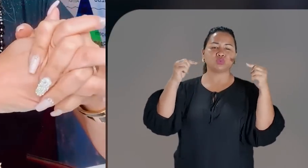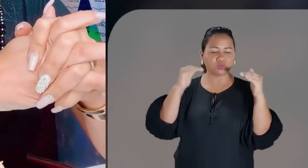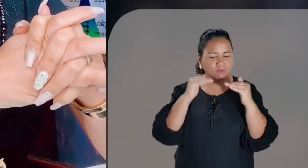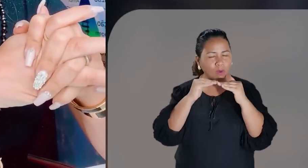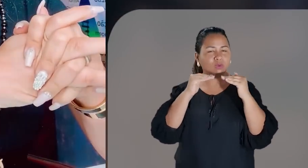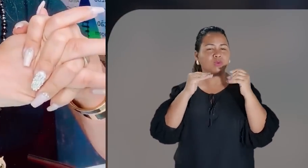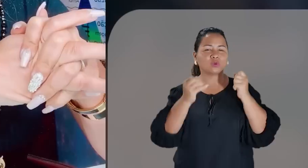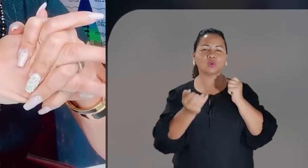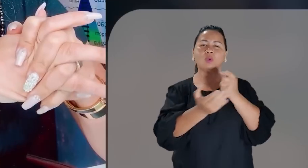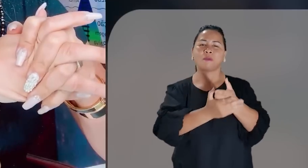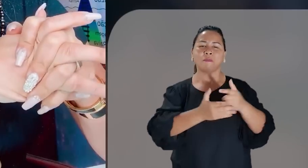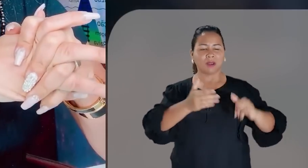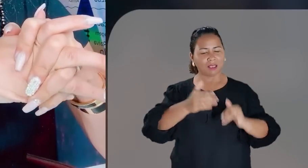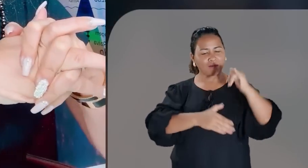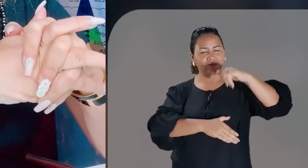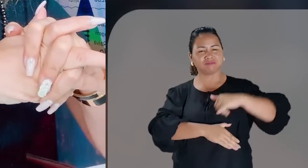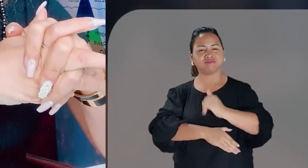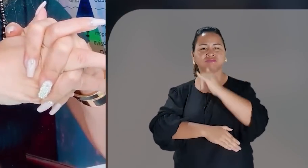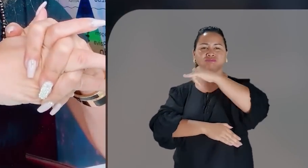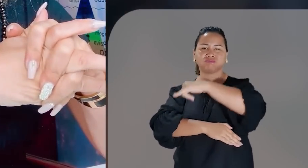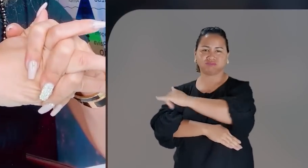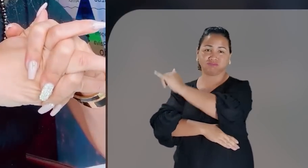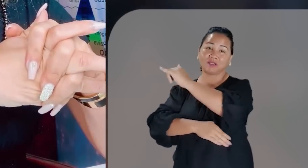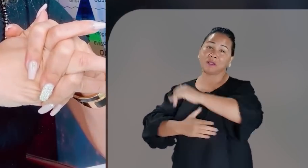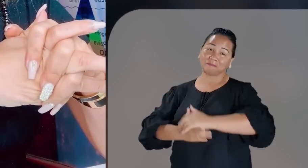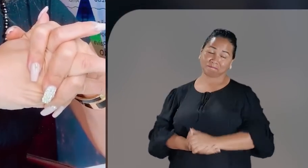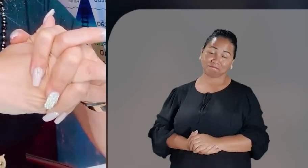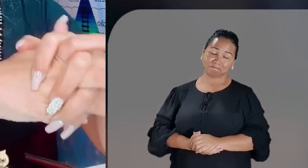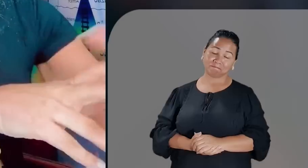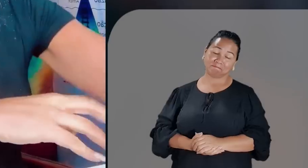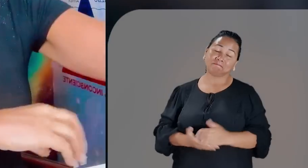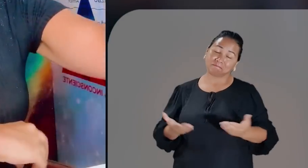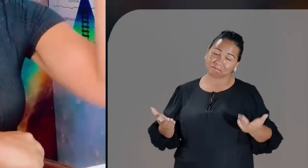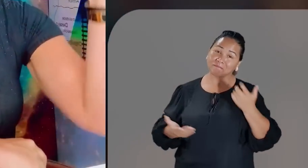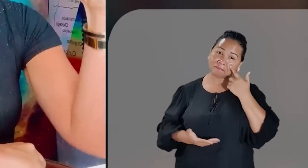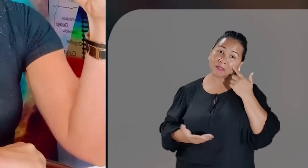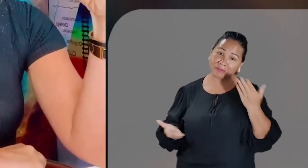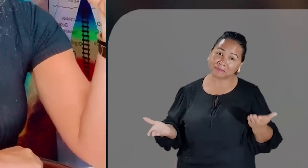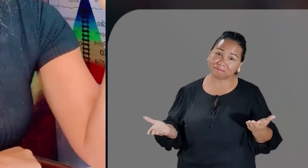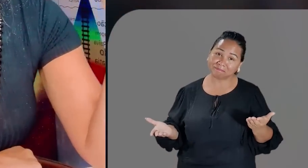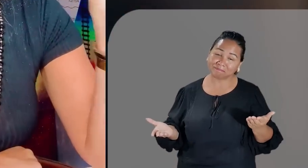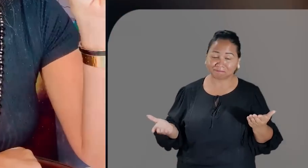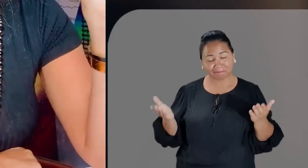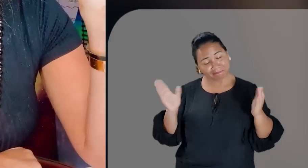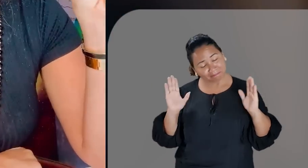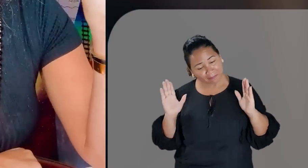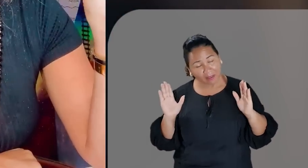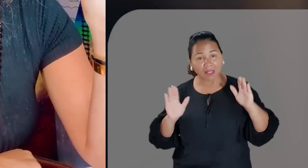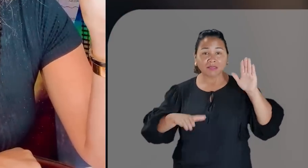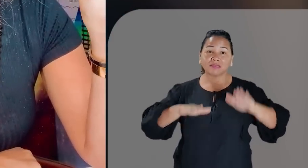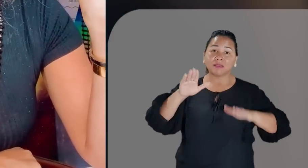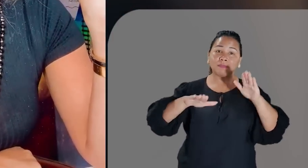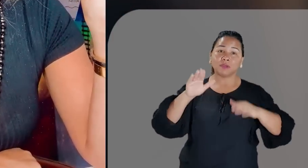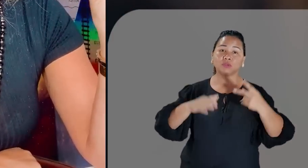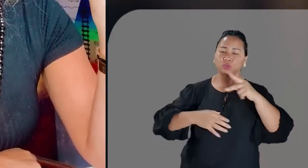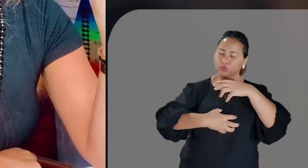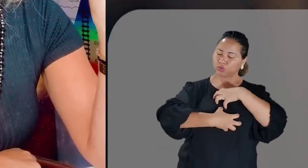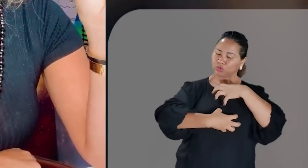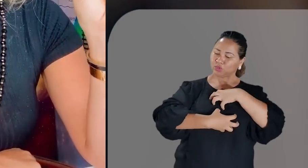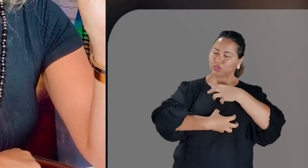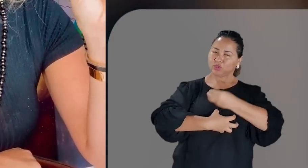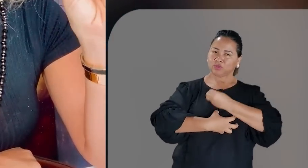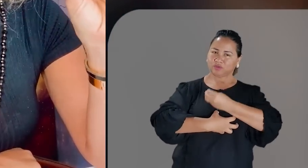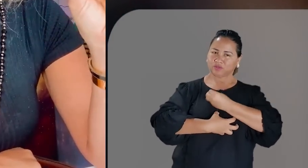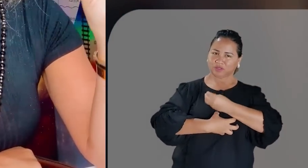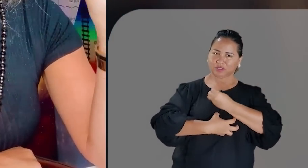conseguiria cocriar um jatinho. Não é legal? E isso te traz, através desse exemplo... Se aquilo